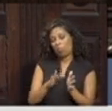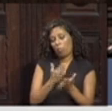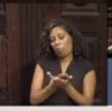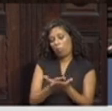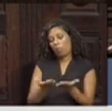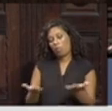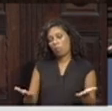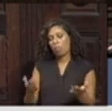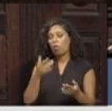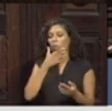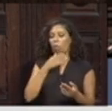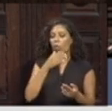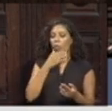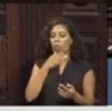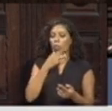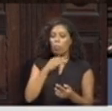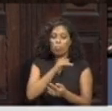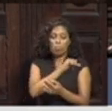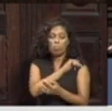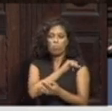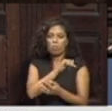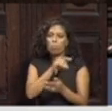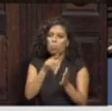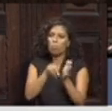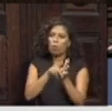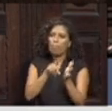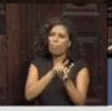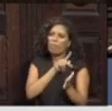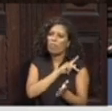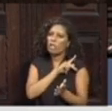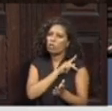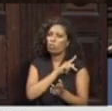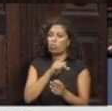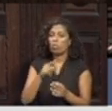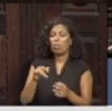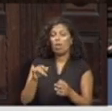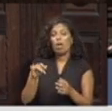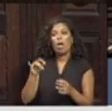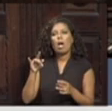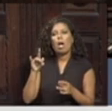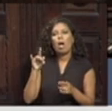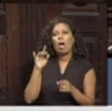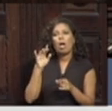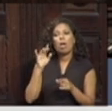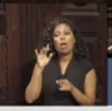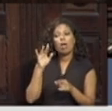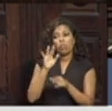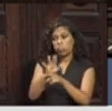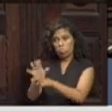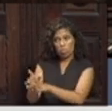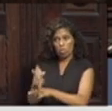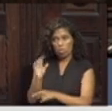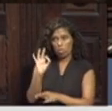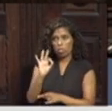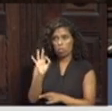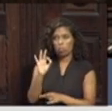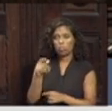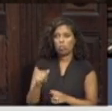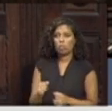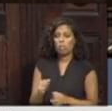como referência a busca pelo atendimento de saúde e, dessa maneira, a população fica